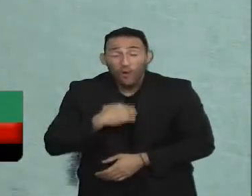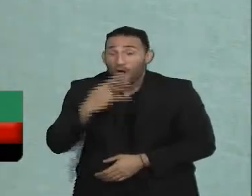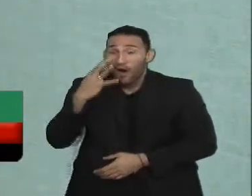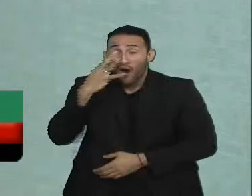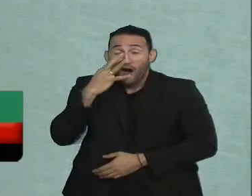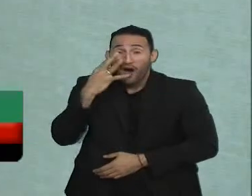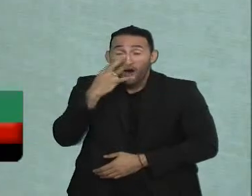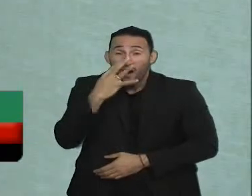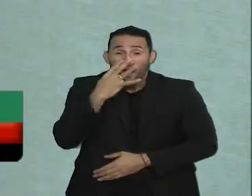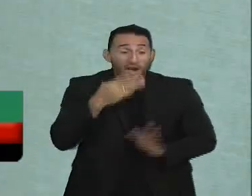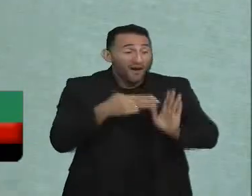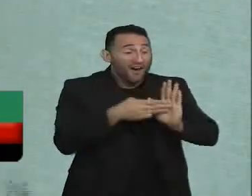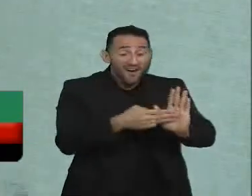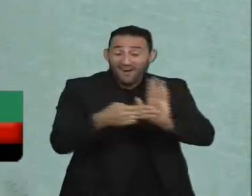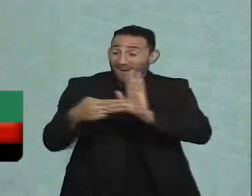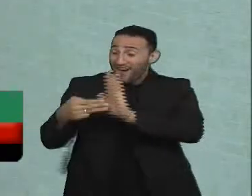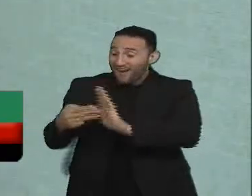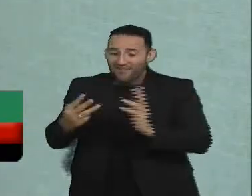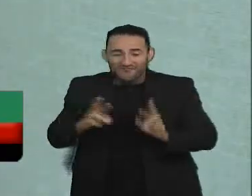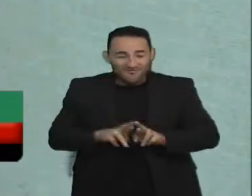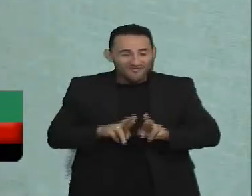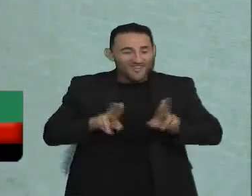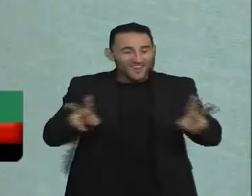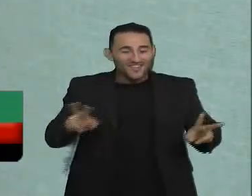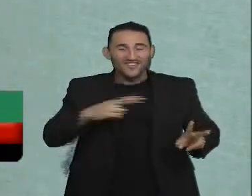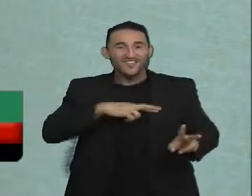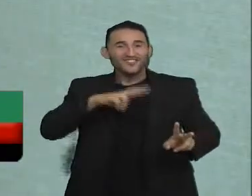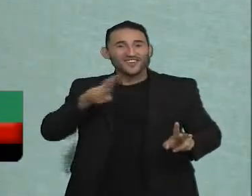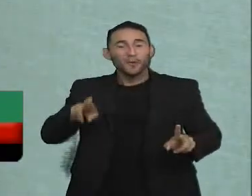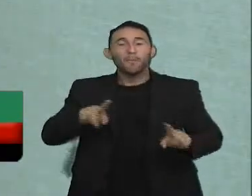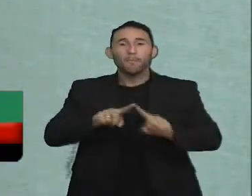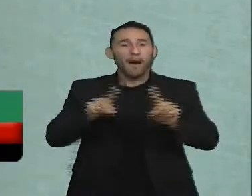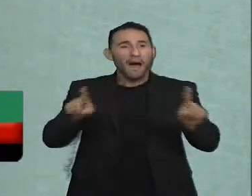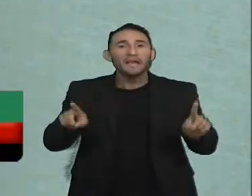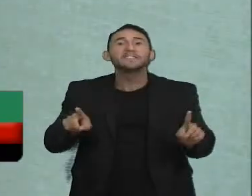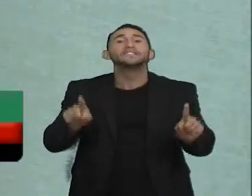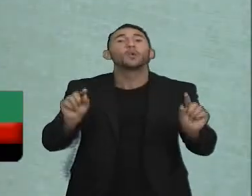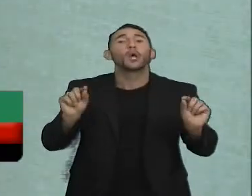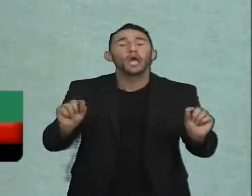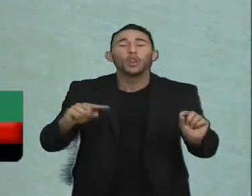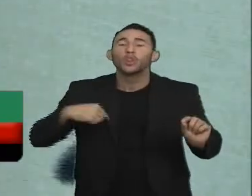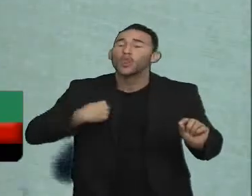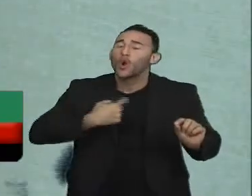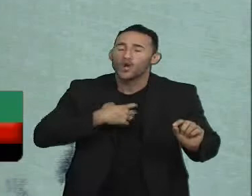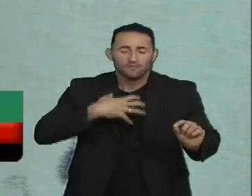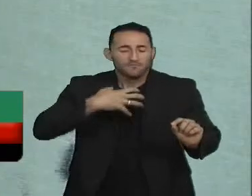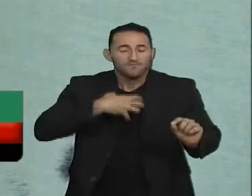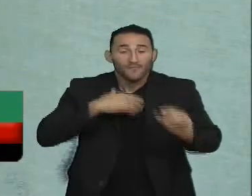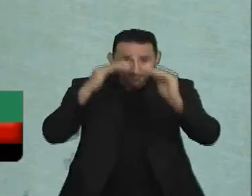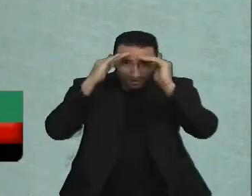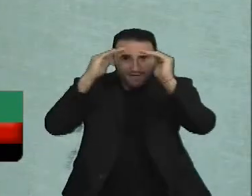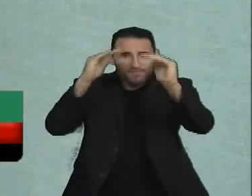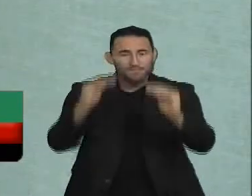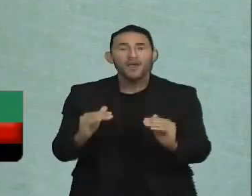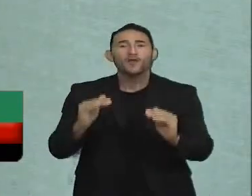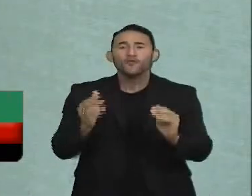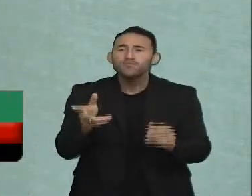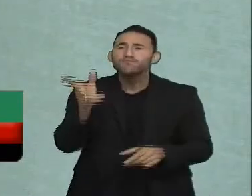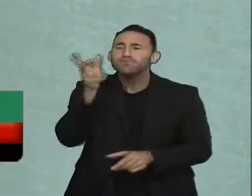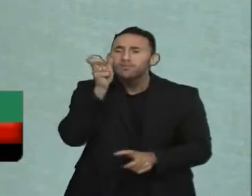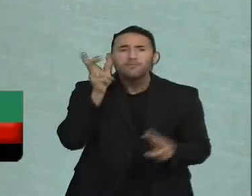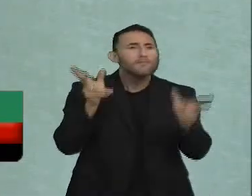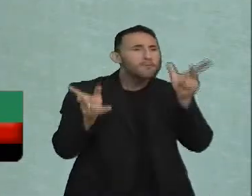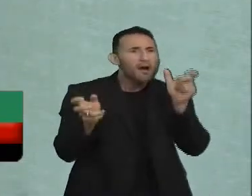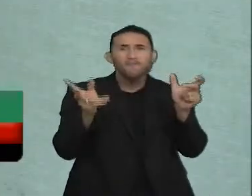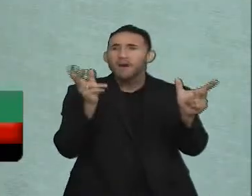as duas moções de duas religiões diferentes, mas que a gente está aqui se respeitando e ouvindo atentamente